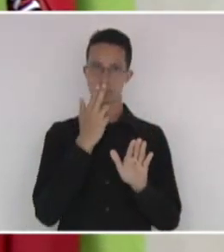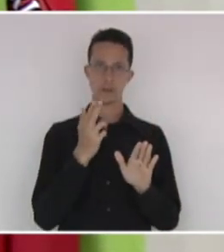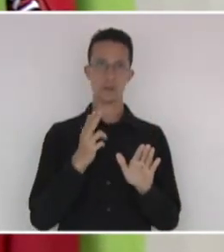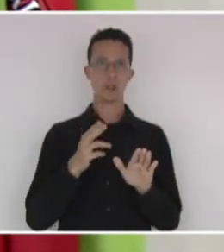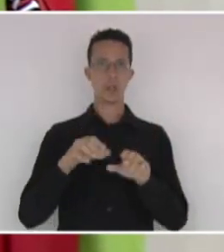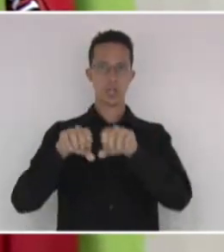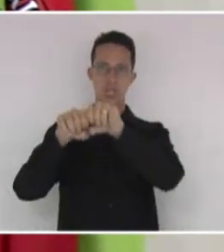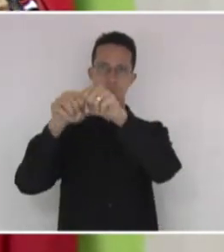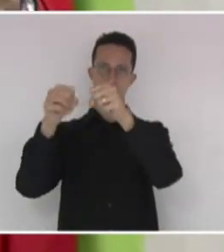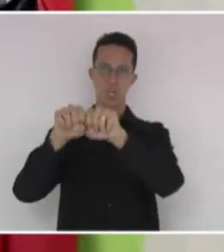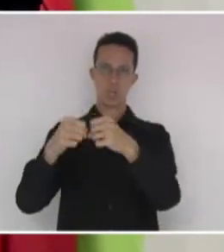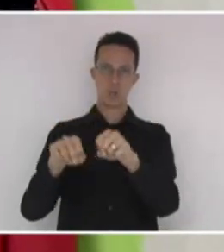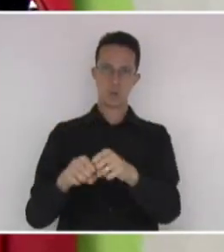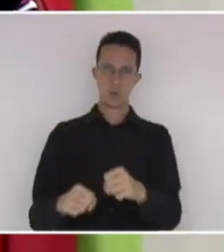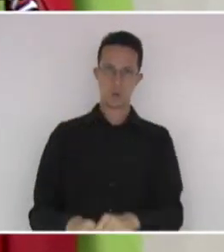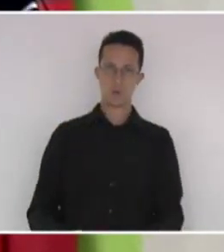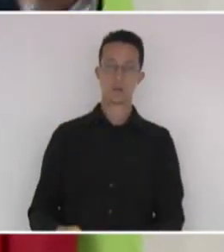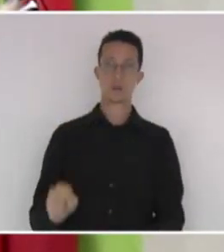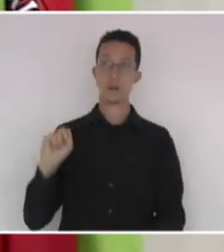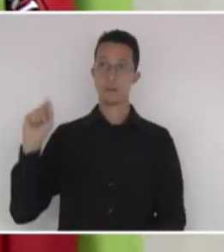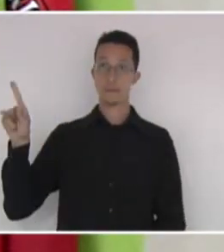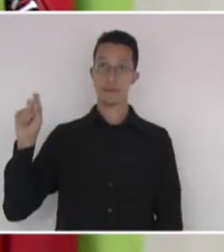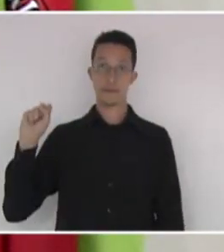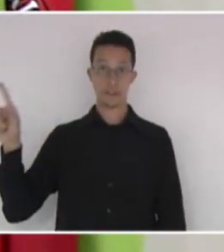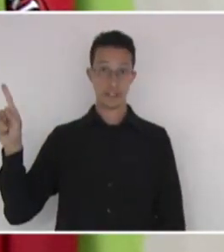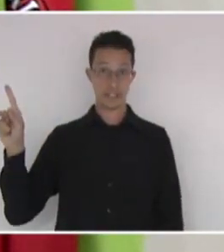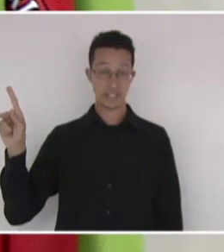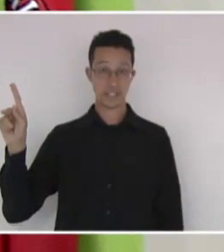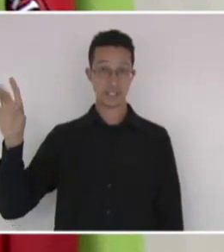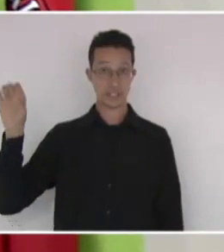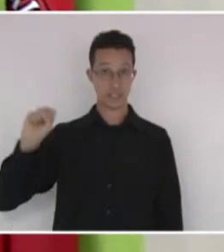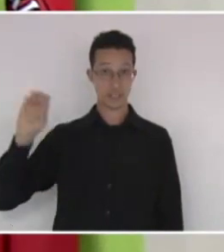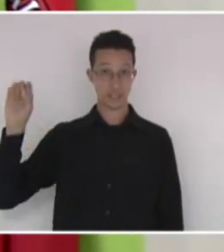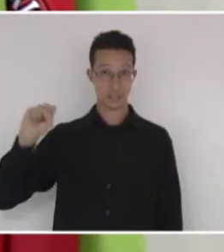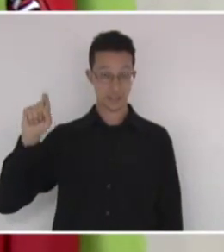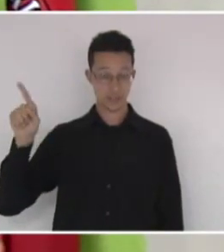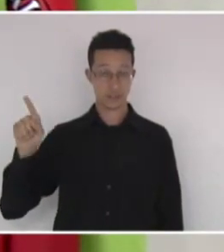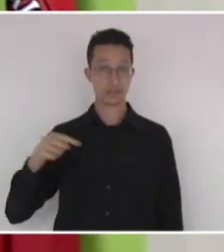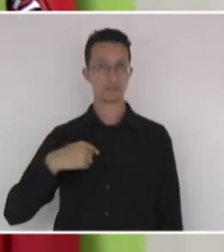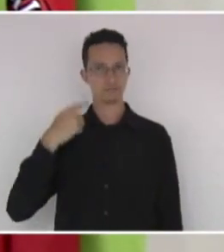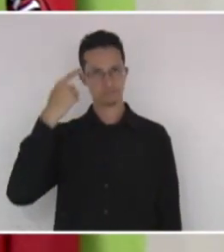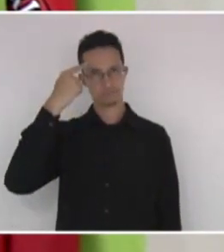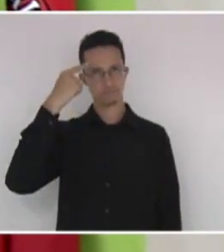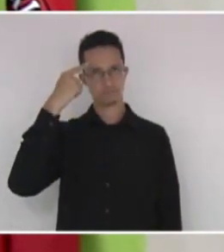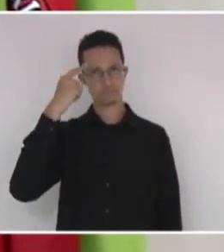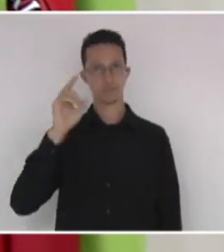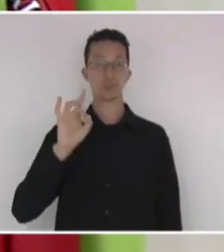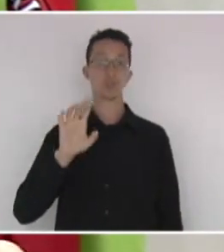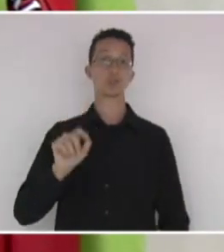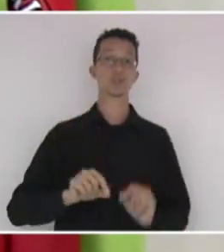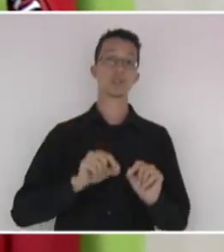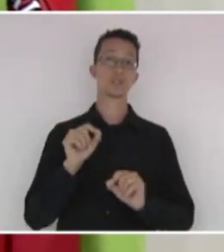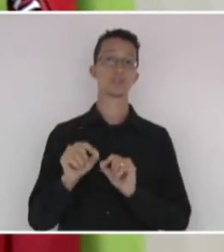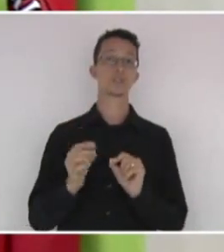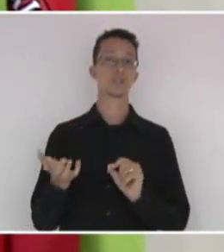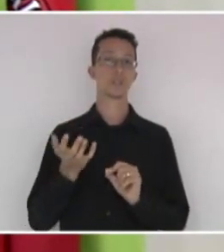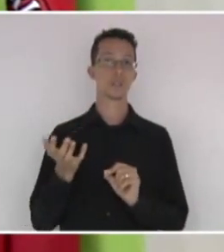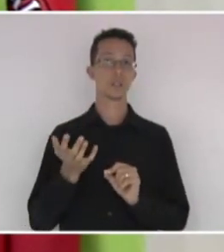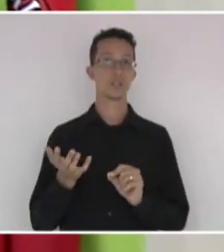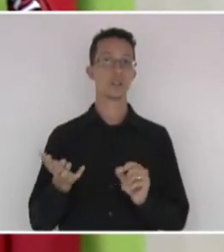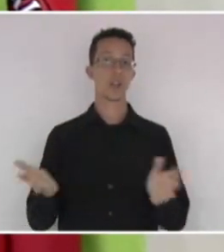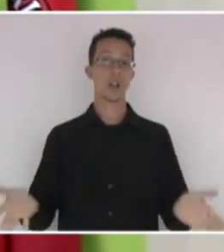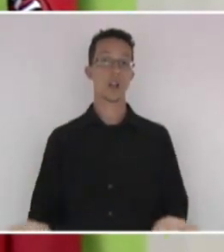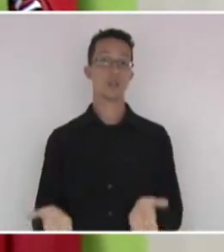da Previdência, no meu entendimento, tem esse entendimento que é apenas o fortalecimento das previdências